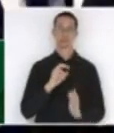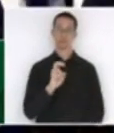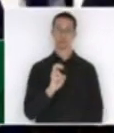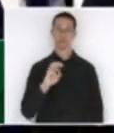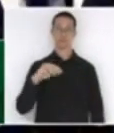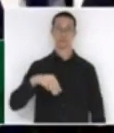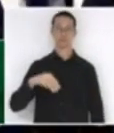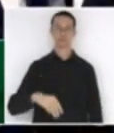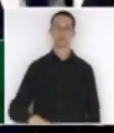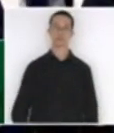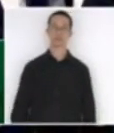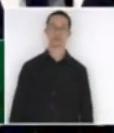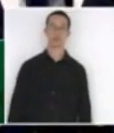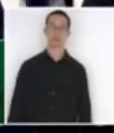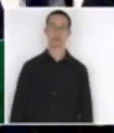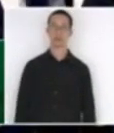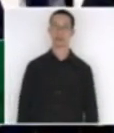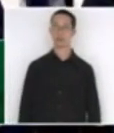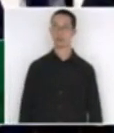5 minutos.